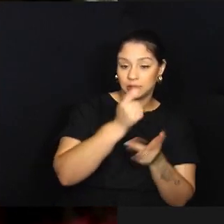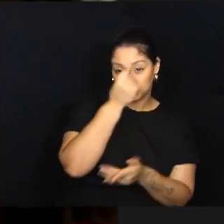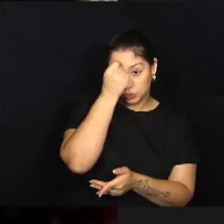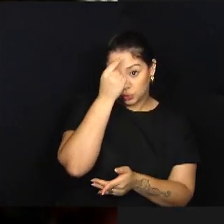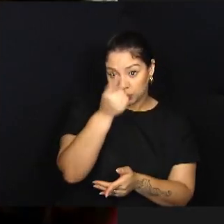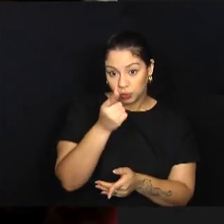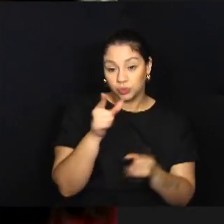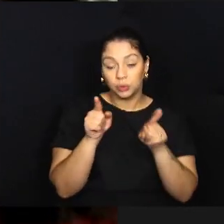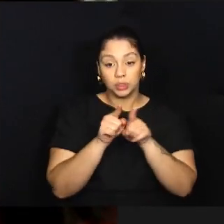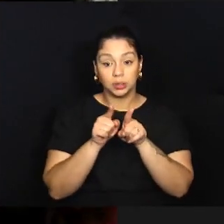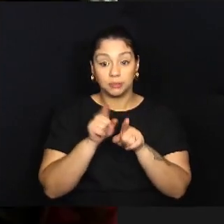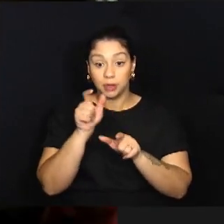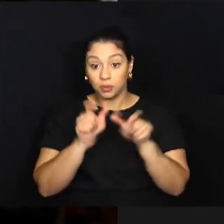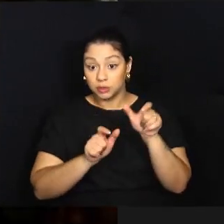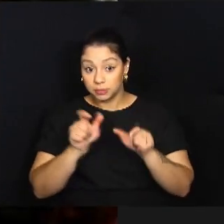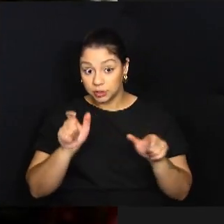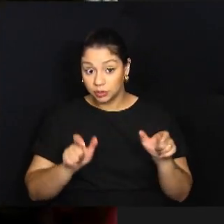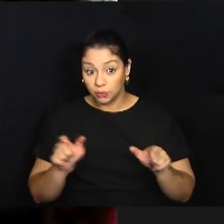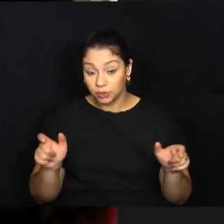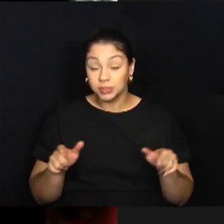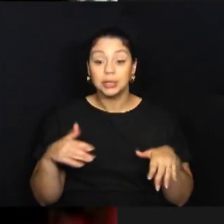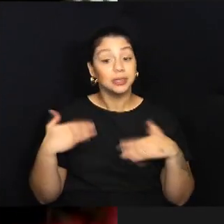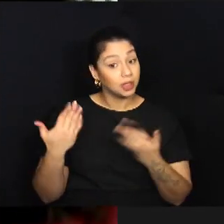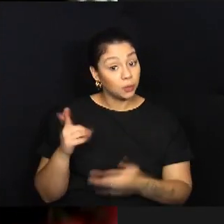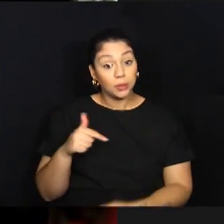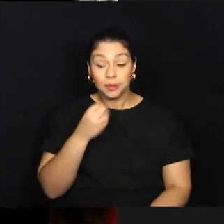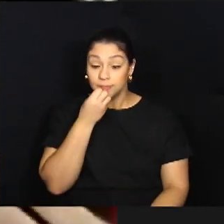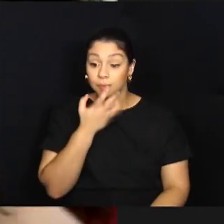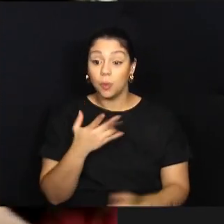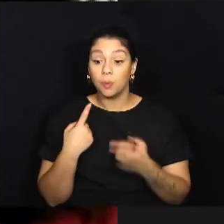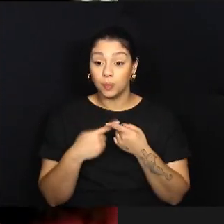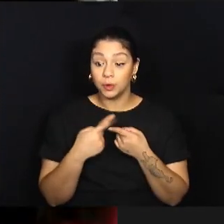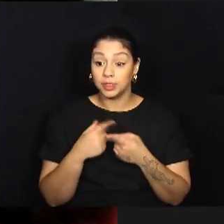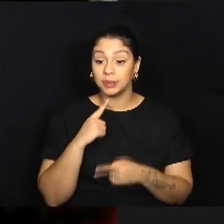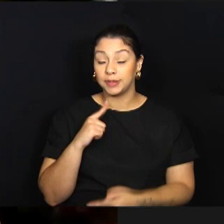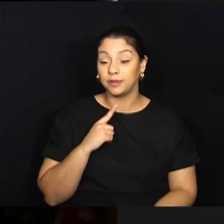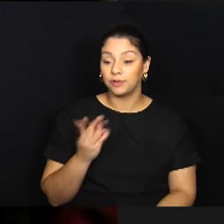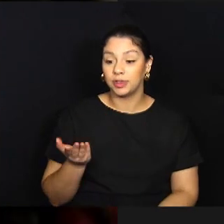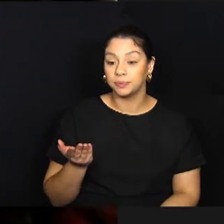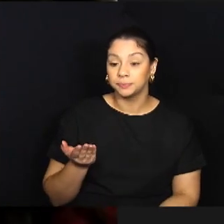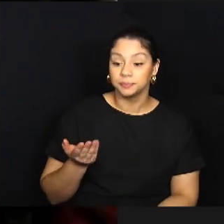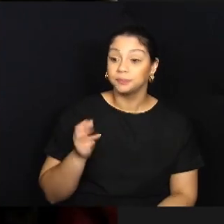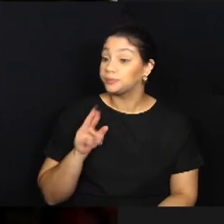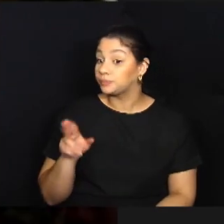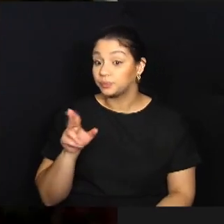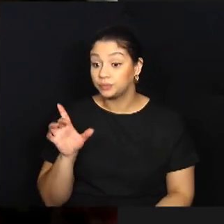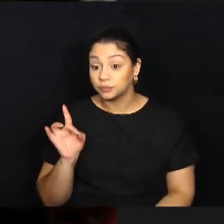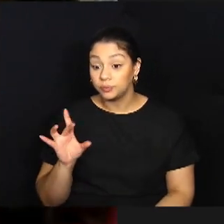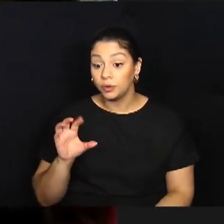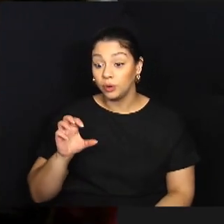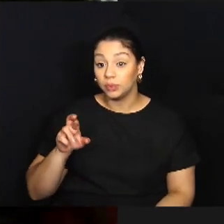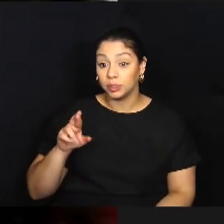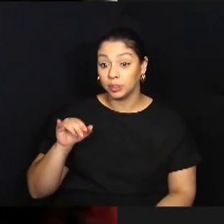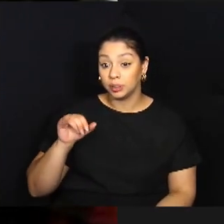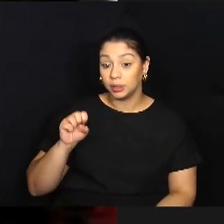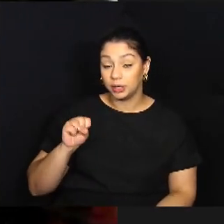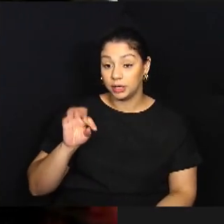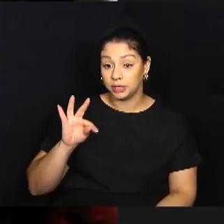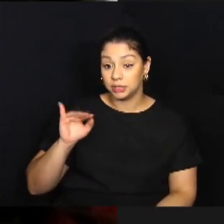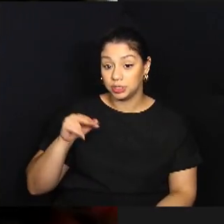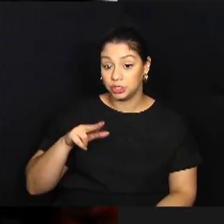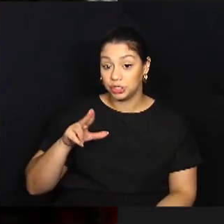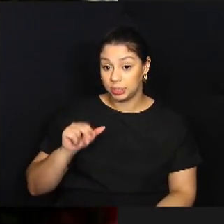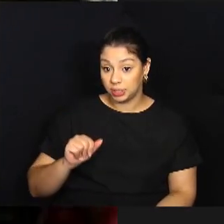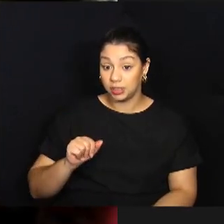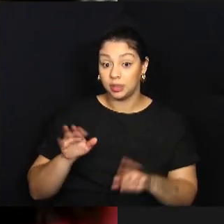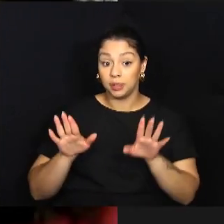as pessoas. Então, foi muito bacana, porque a gente teve não só a Cristina da UFMG, mas